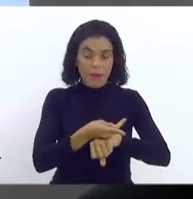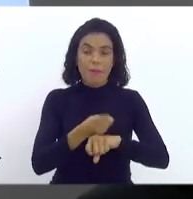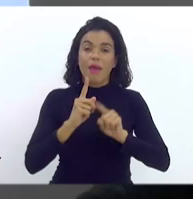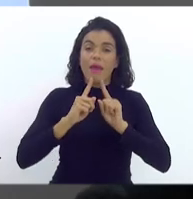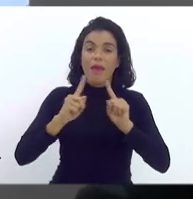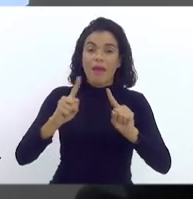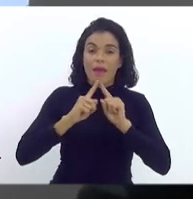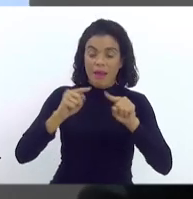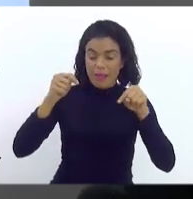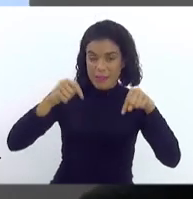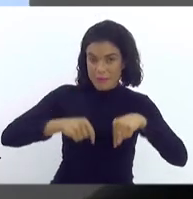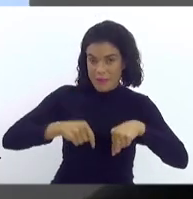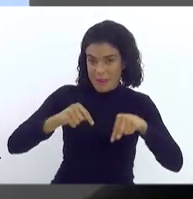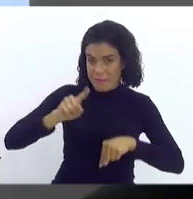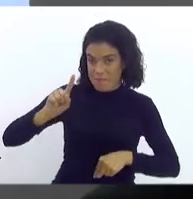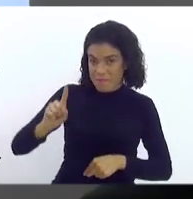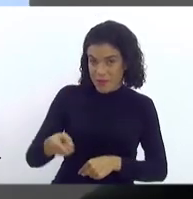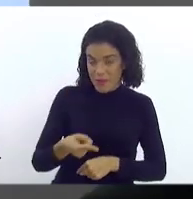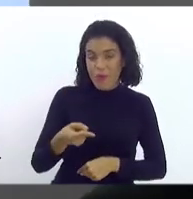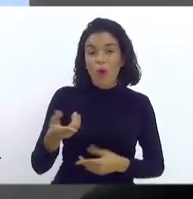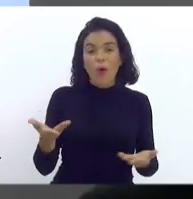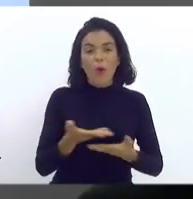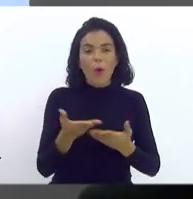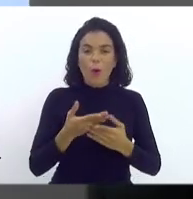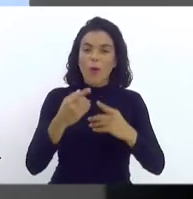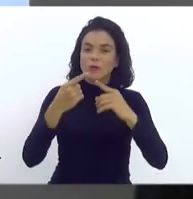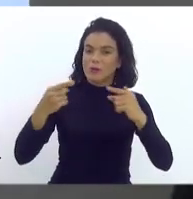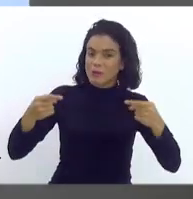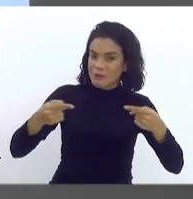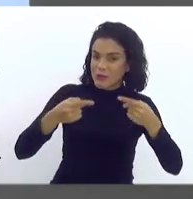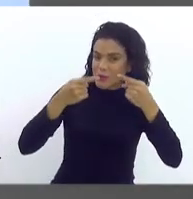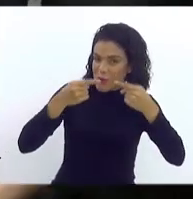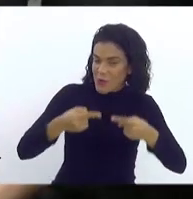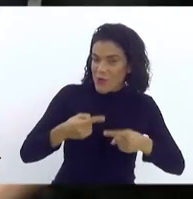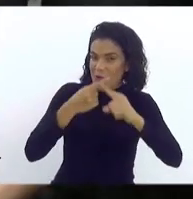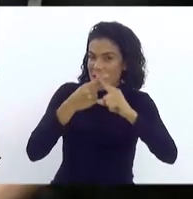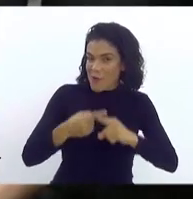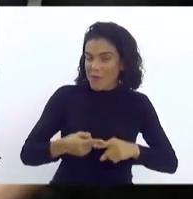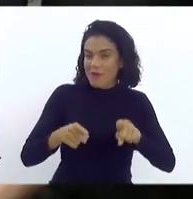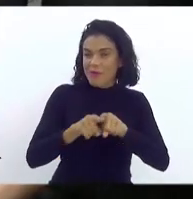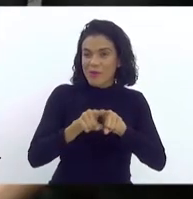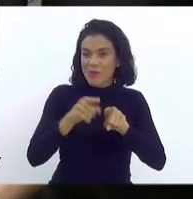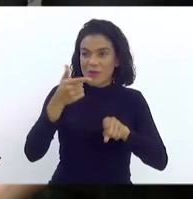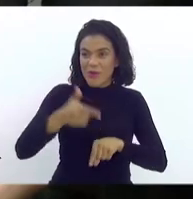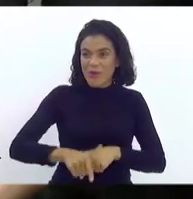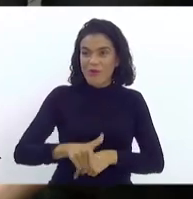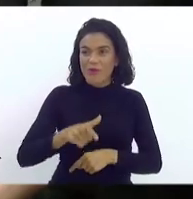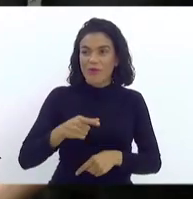Aqui 1000. Esse ano, nós estamos concorrendo também, novamente, ao Reclame Aqui 1000.